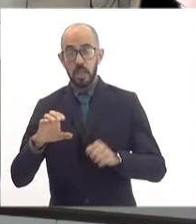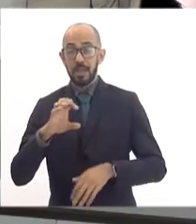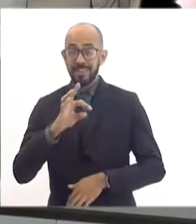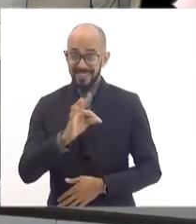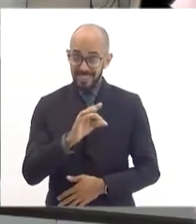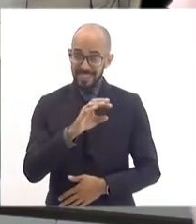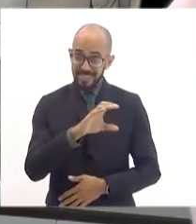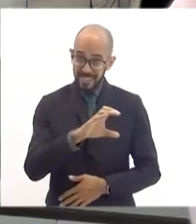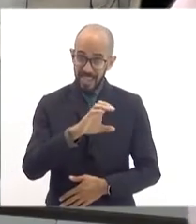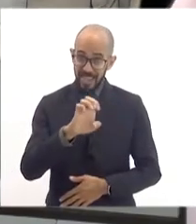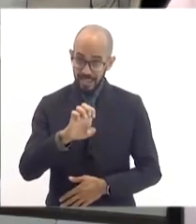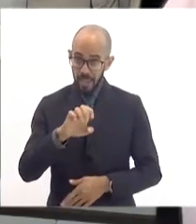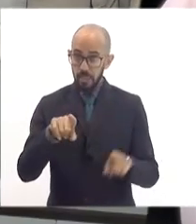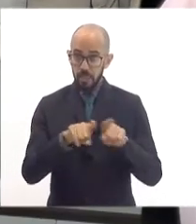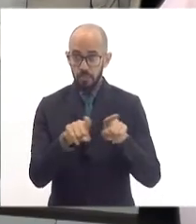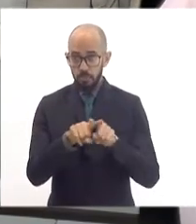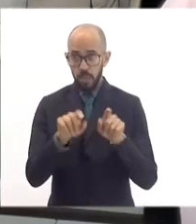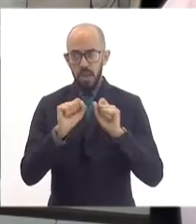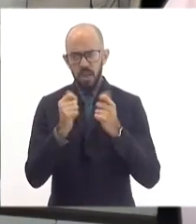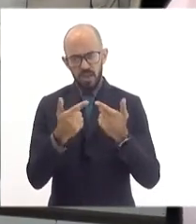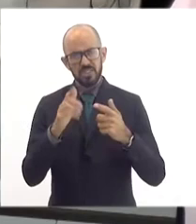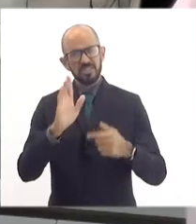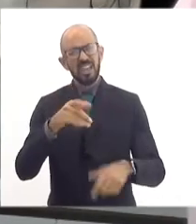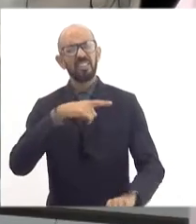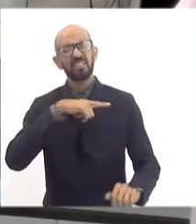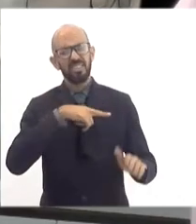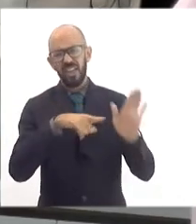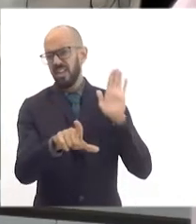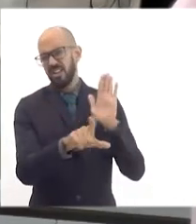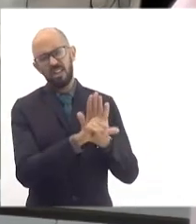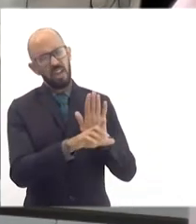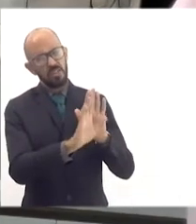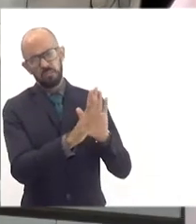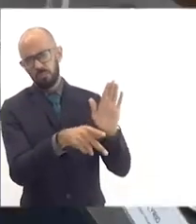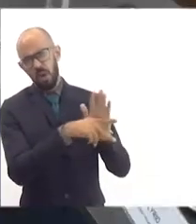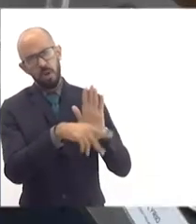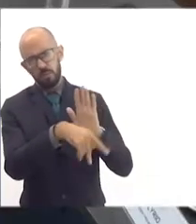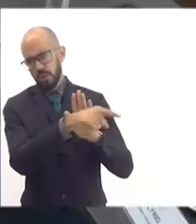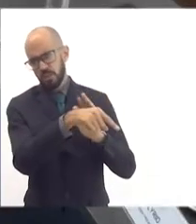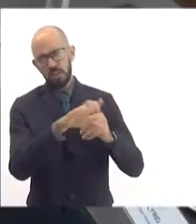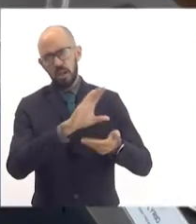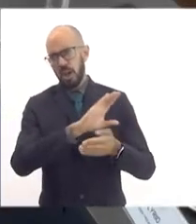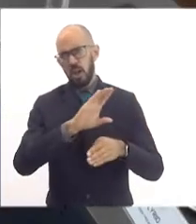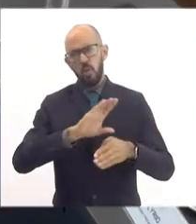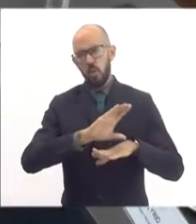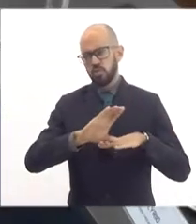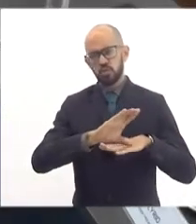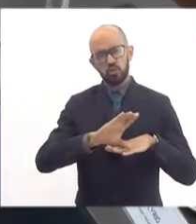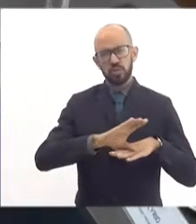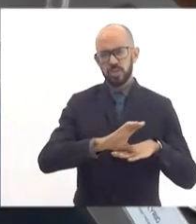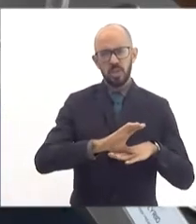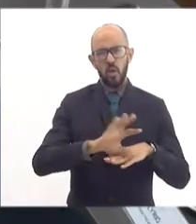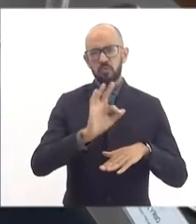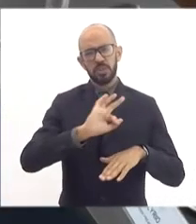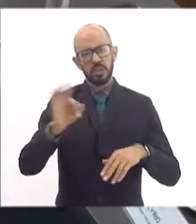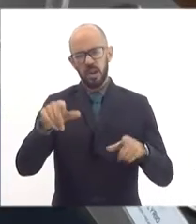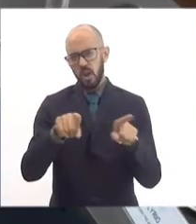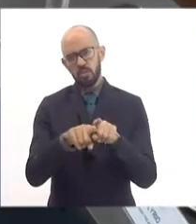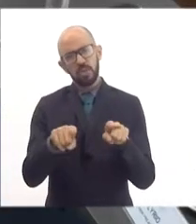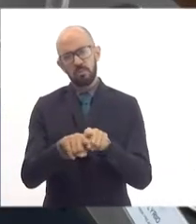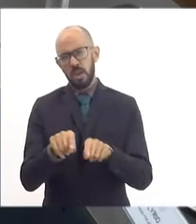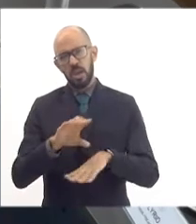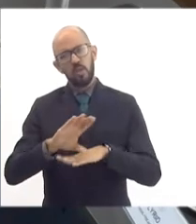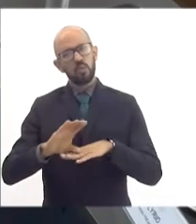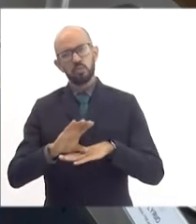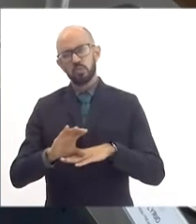Legislativa. Isso já tem uma previsão legal, né? Mas, enfim, está na Constituição Federal, Estadual, né? Controle externo. Não